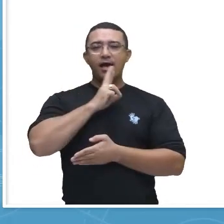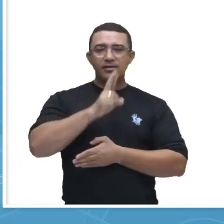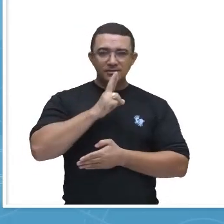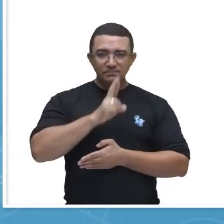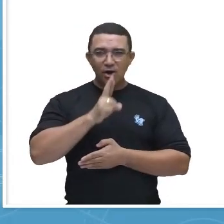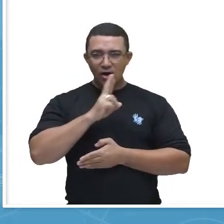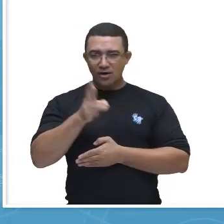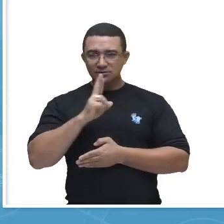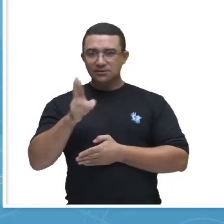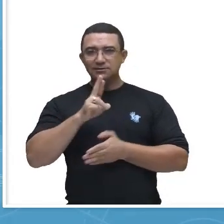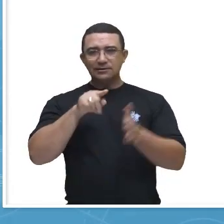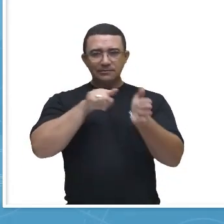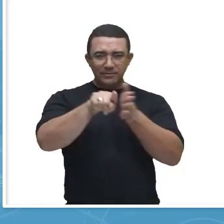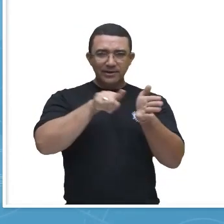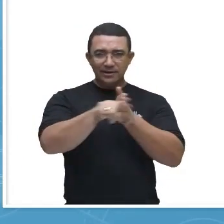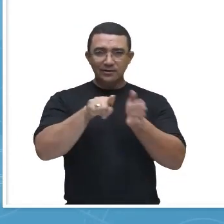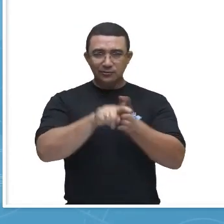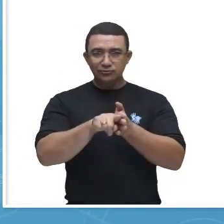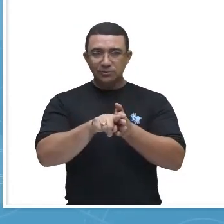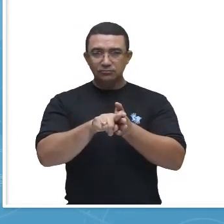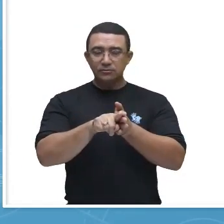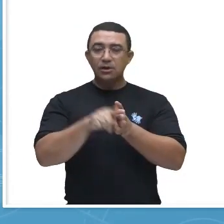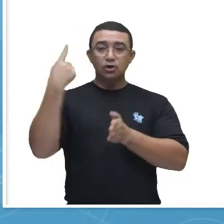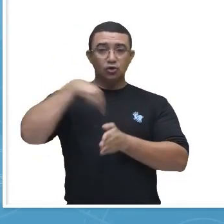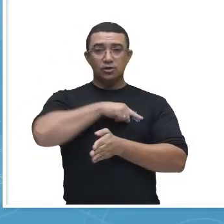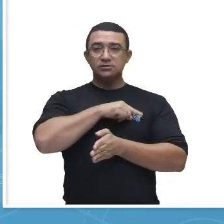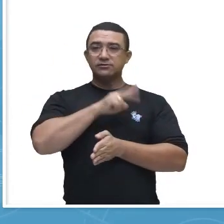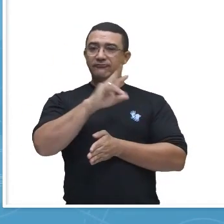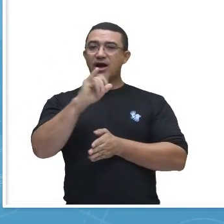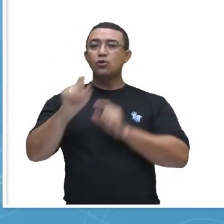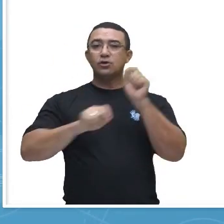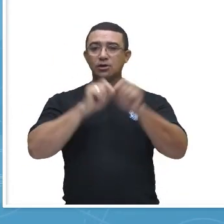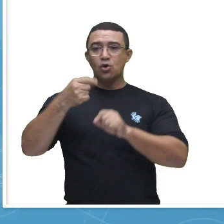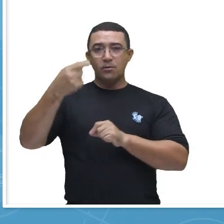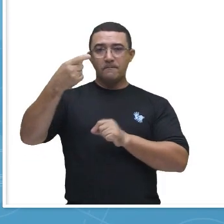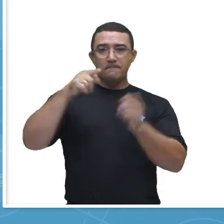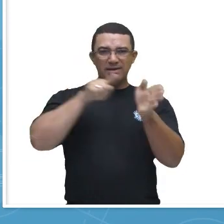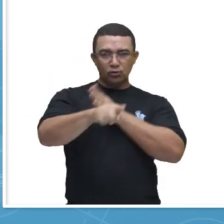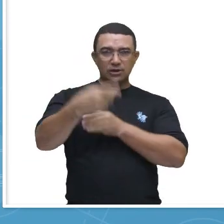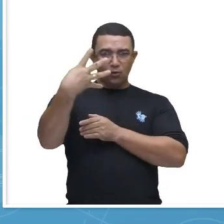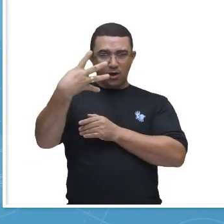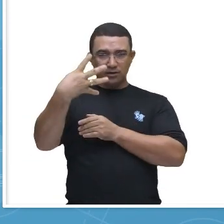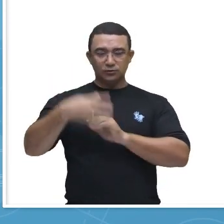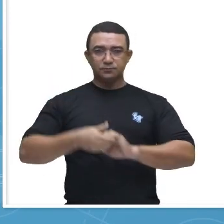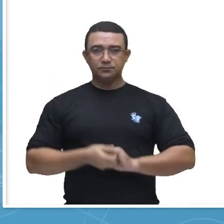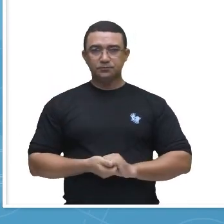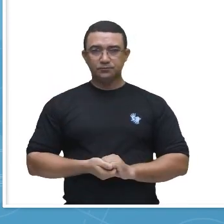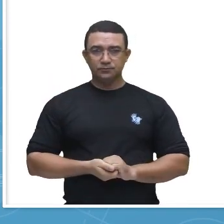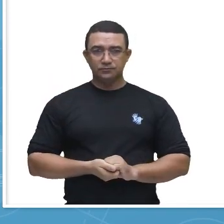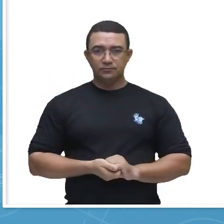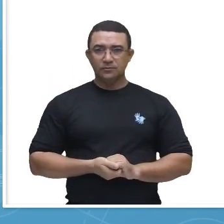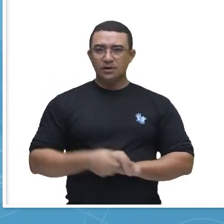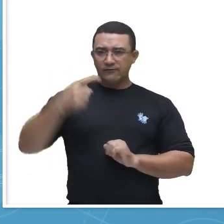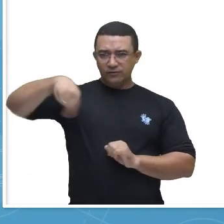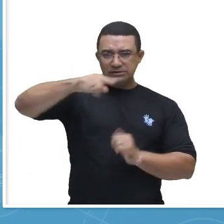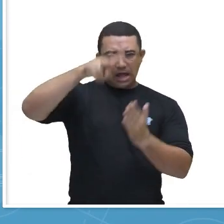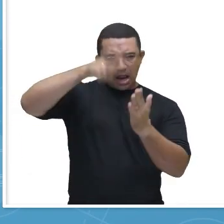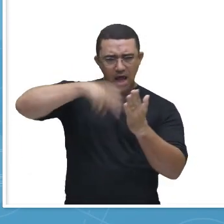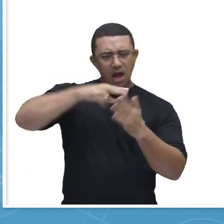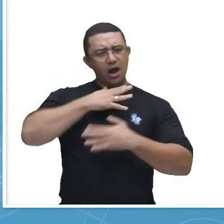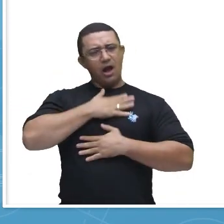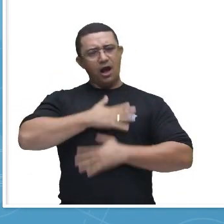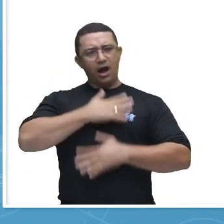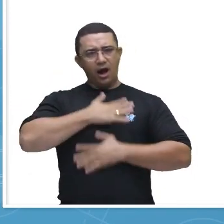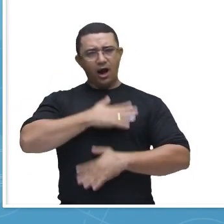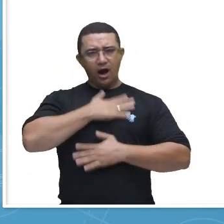respostas, né, das nossas questões, é que a gente vai para a quarta questão. Quarta questão, vocês vão ler, né, com calma